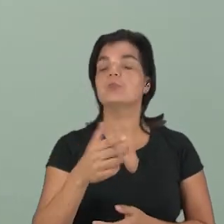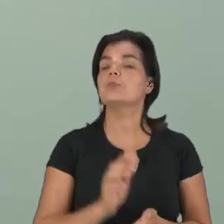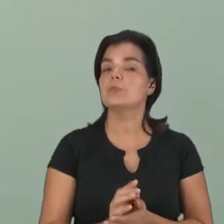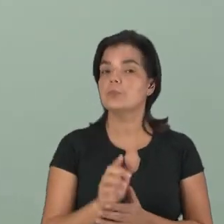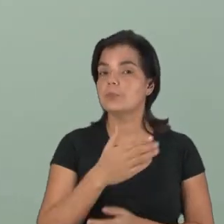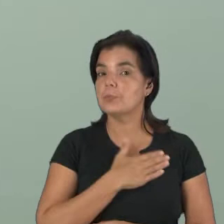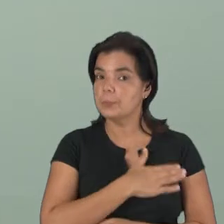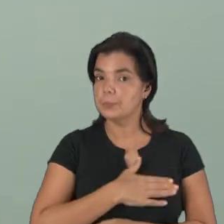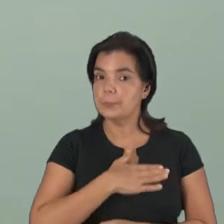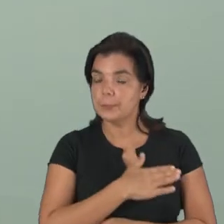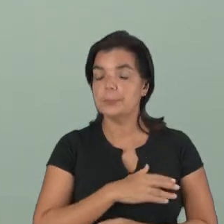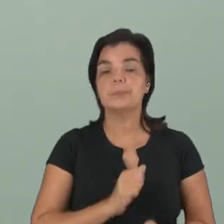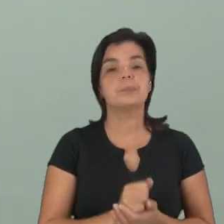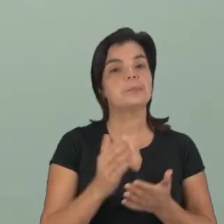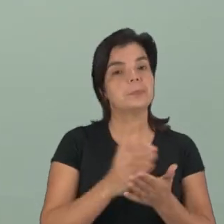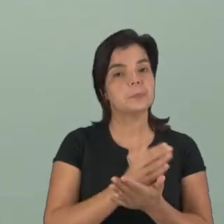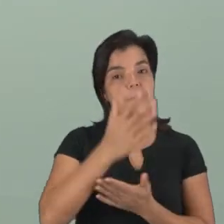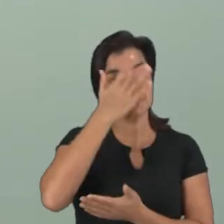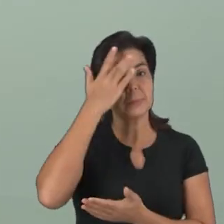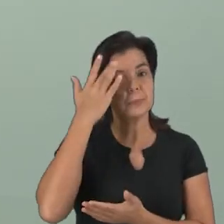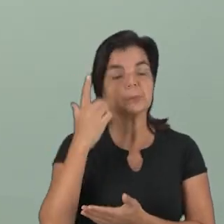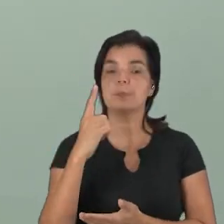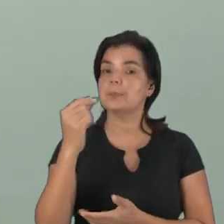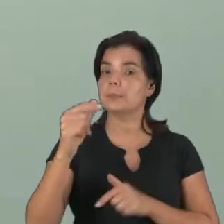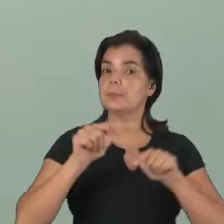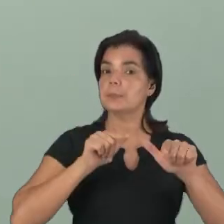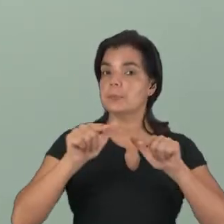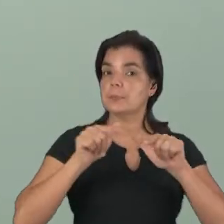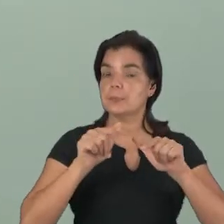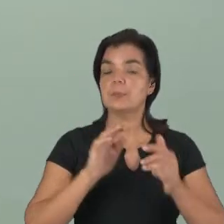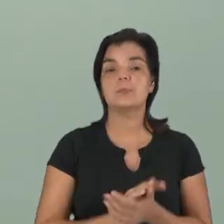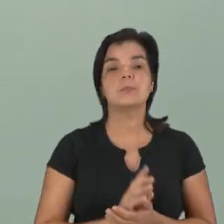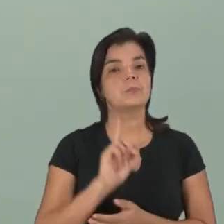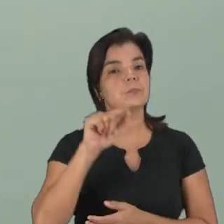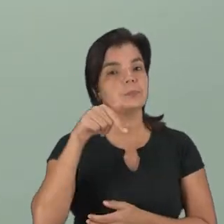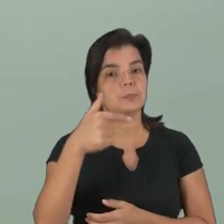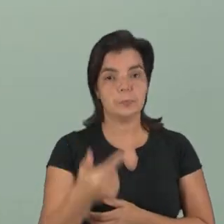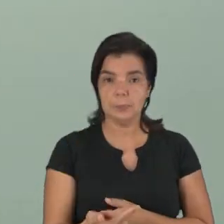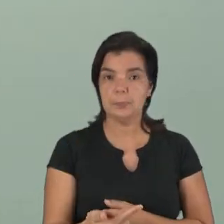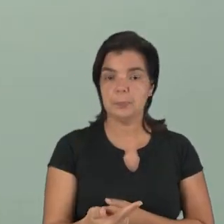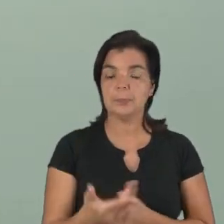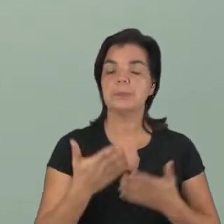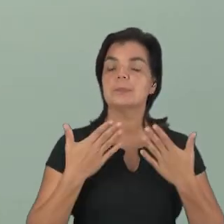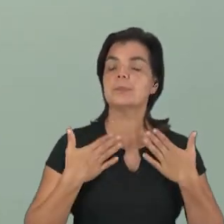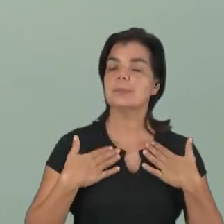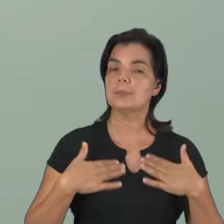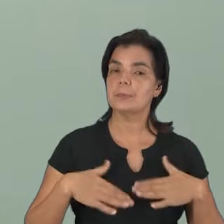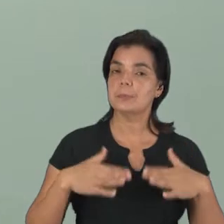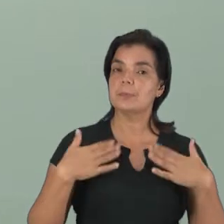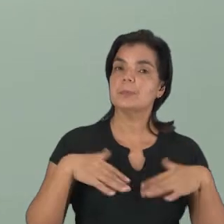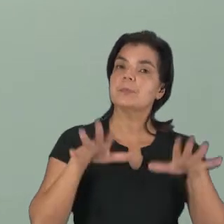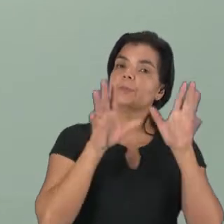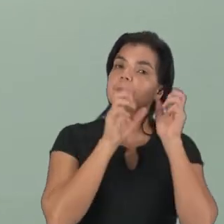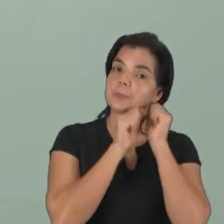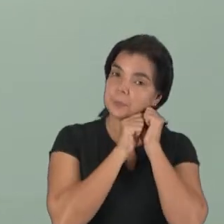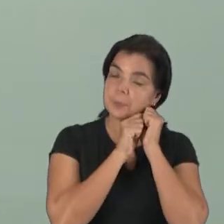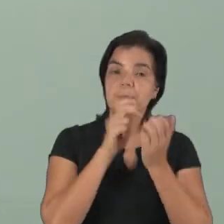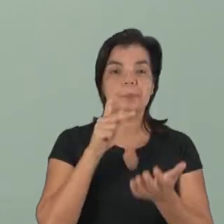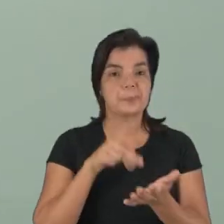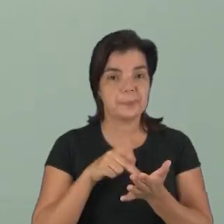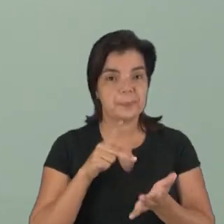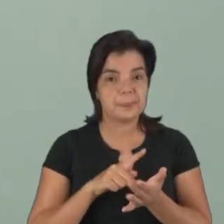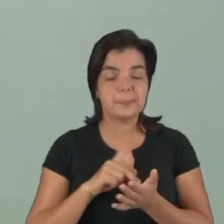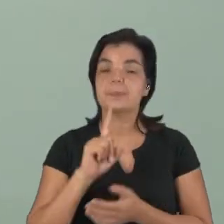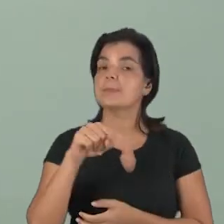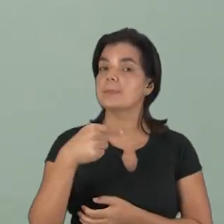programa que você queira algumas pessoas sai para trabalhar e depois nós vamos descansar Vamos dormir não é